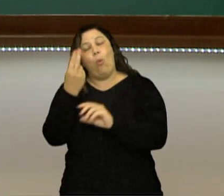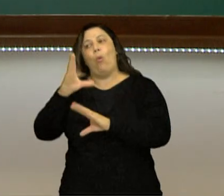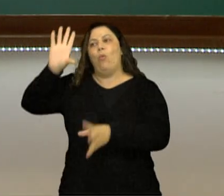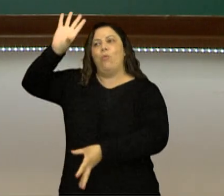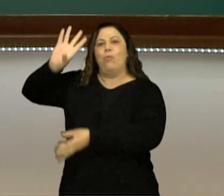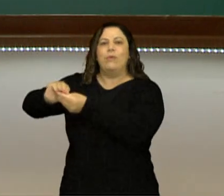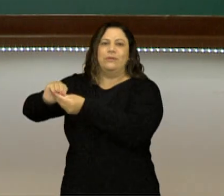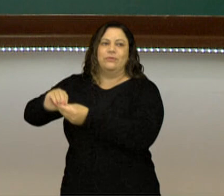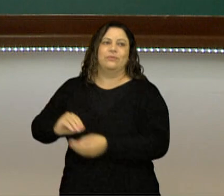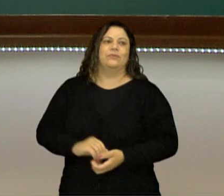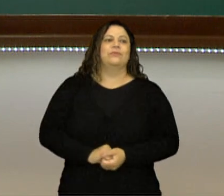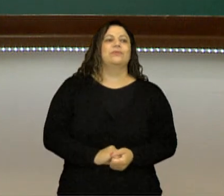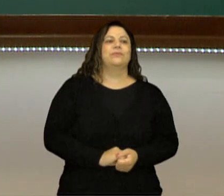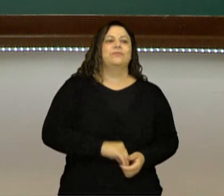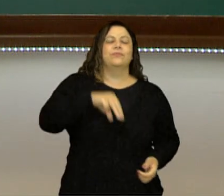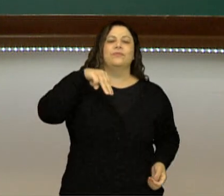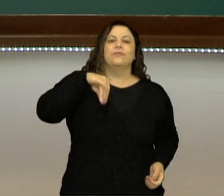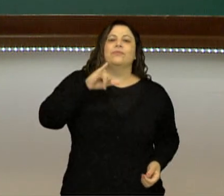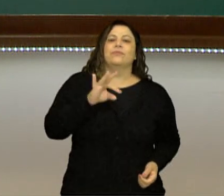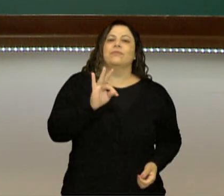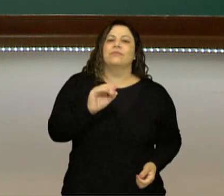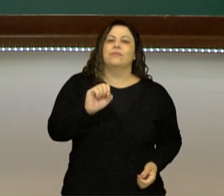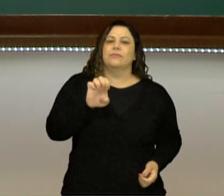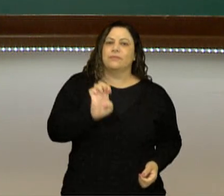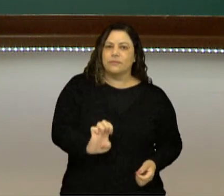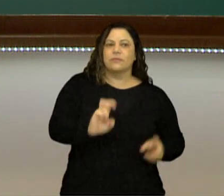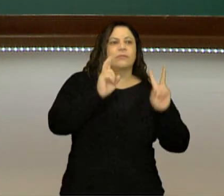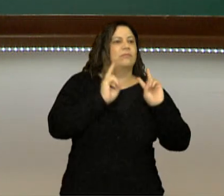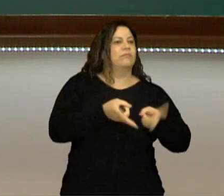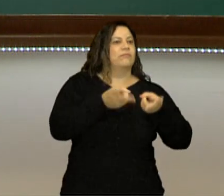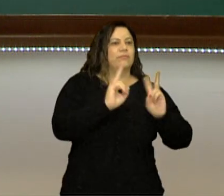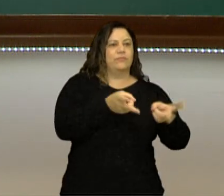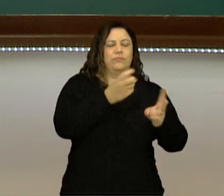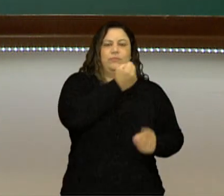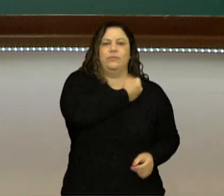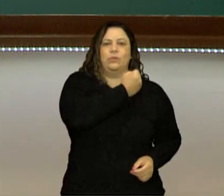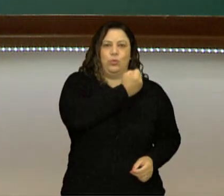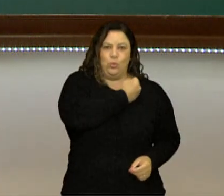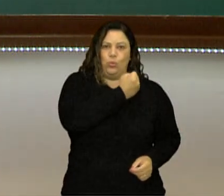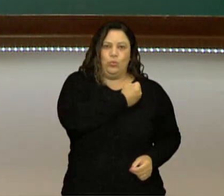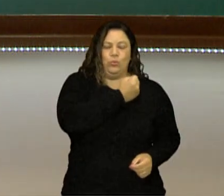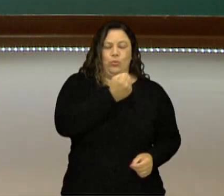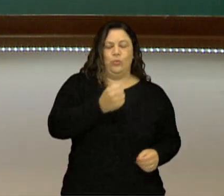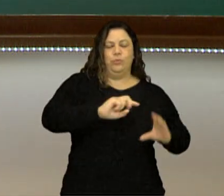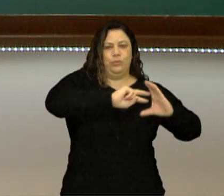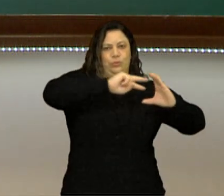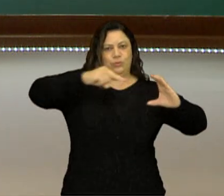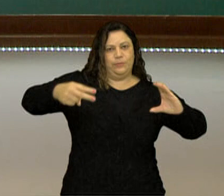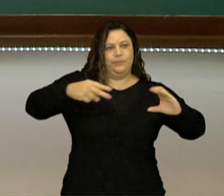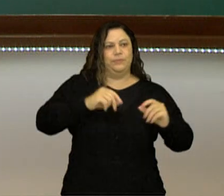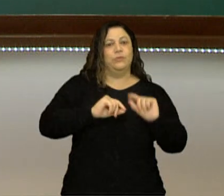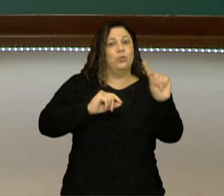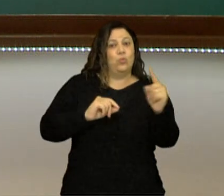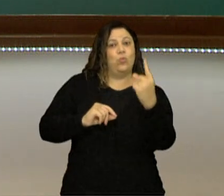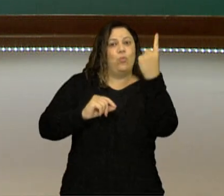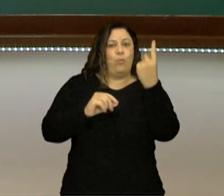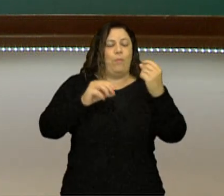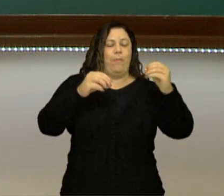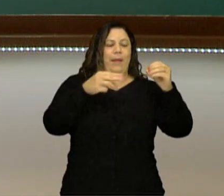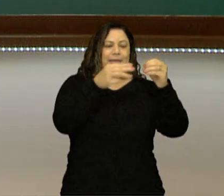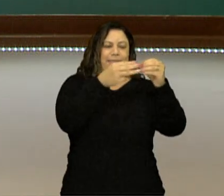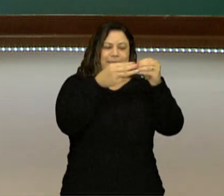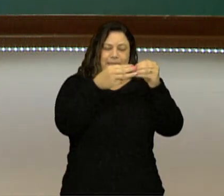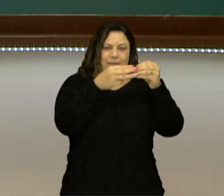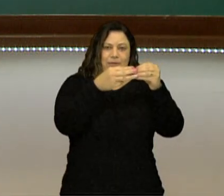nós temos a mitose, que mantém uma célula inicial, através dos processos vai formar duas novas células com a mesma quantidade